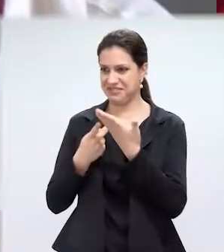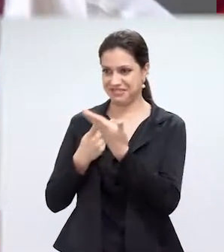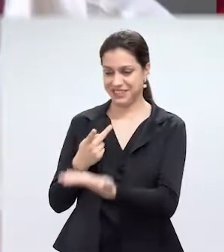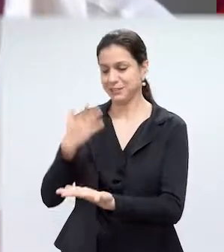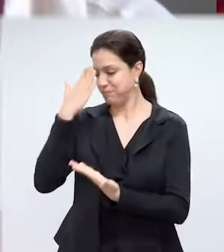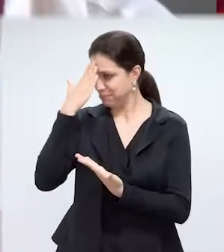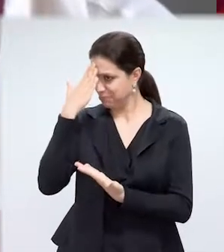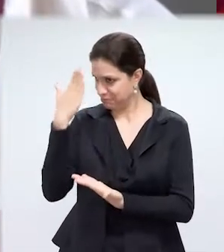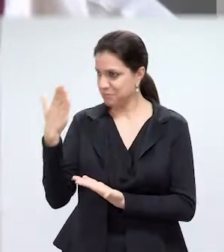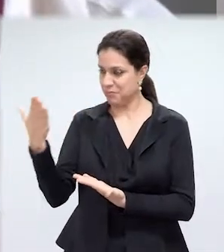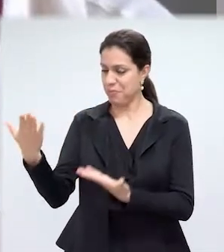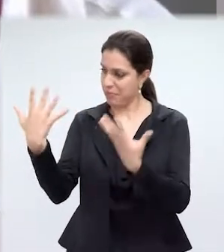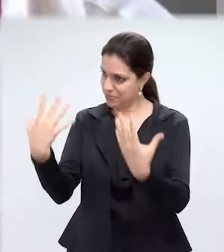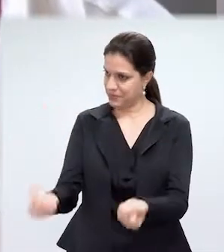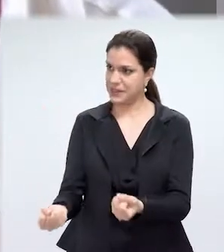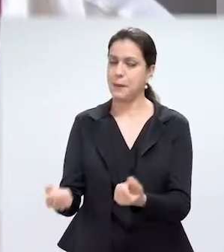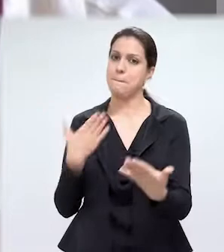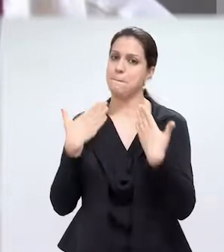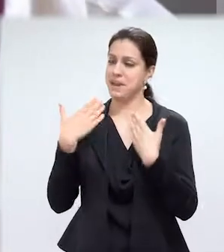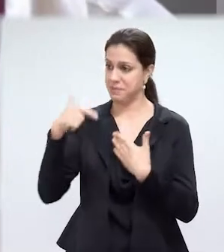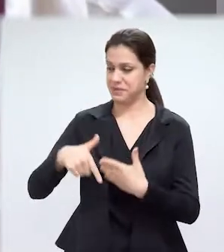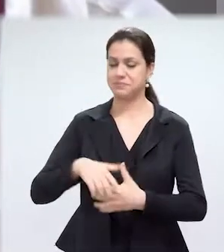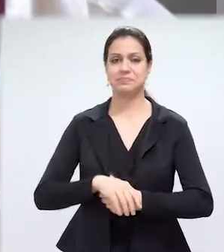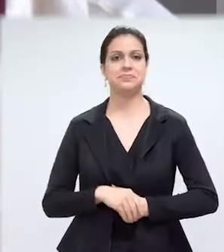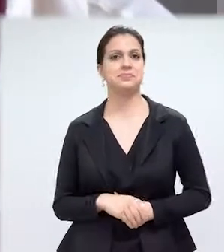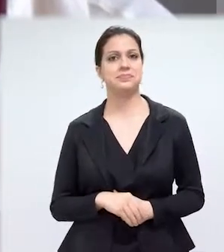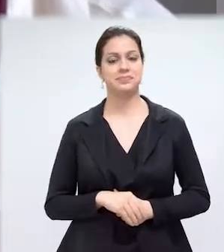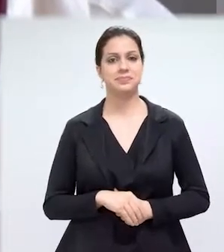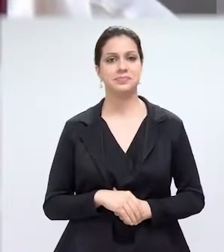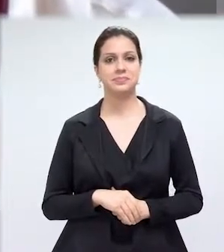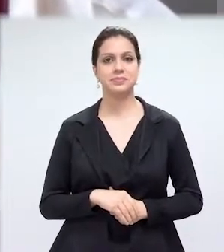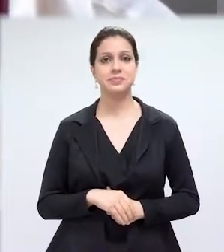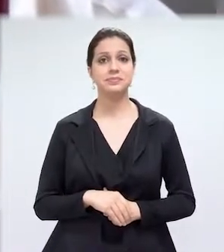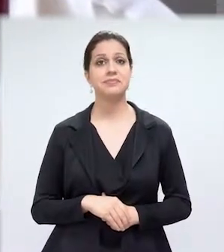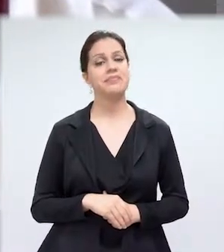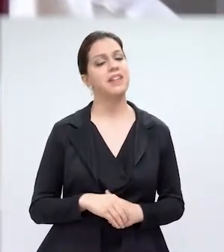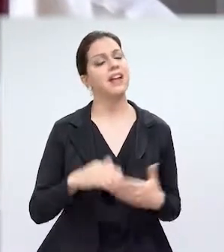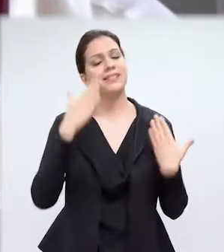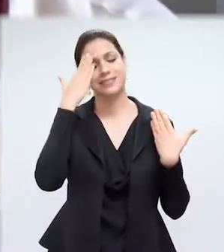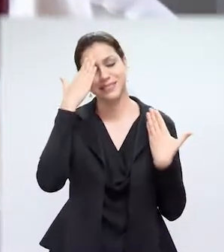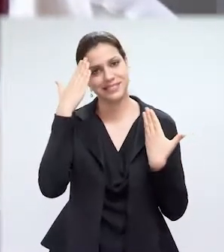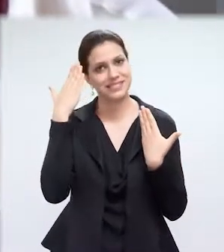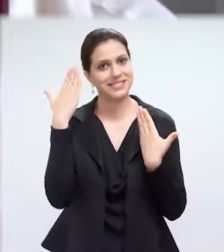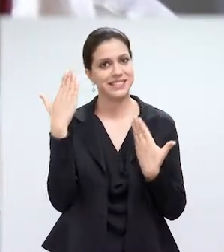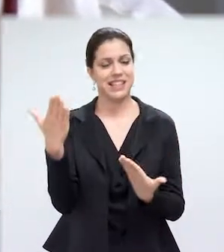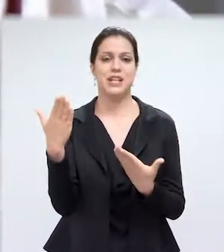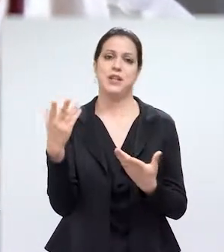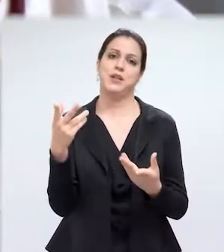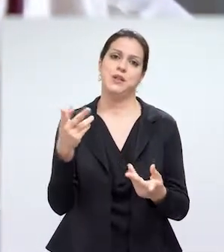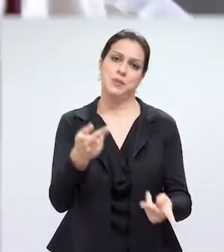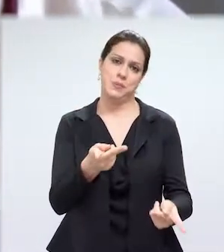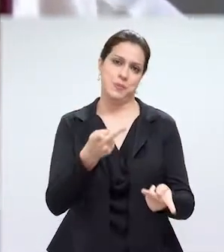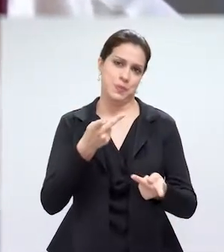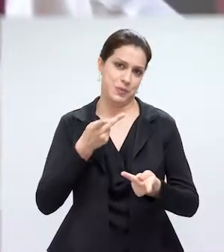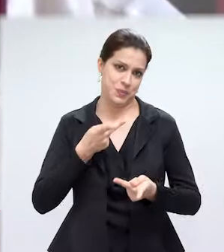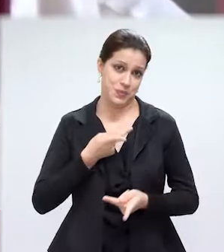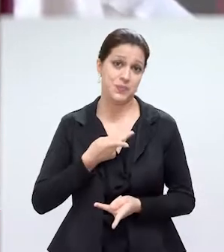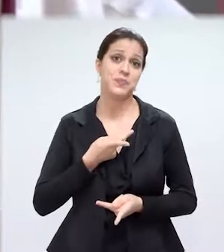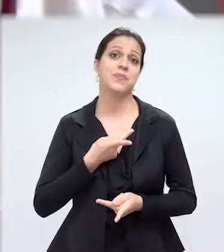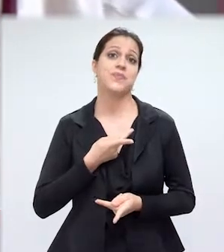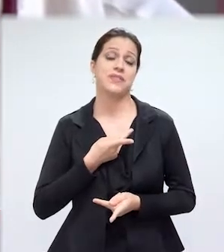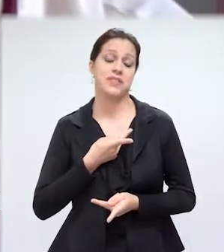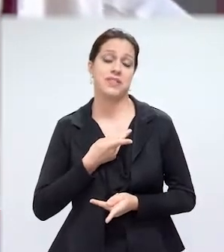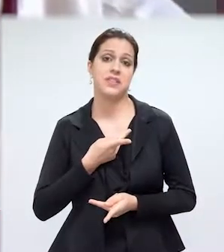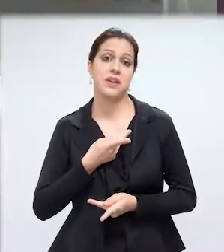Eliane Grace. Seja muito bem-vinda, obrigada pela sua disponibilidade de bater um papo com a gente. Eu que